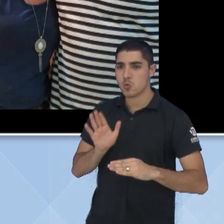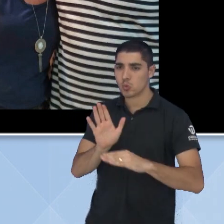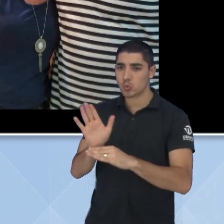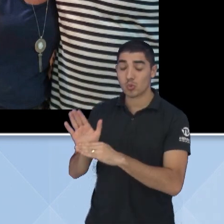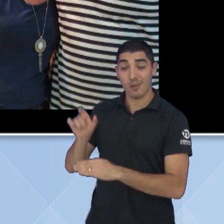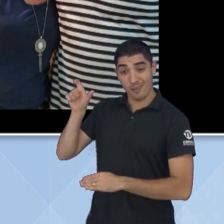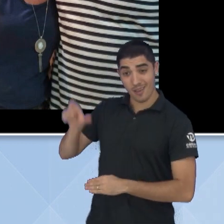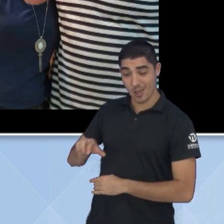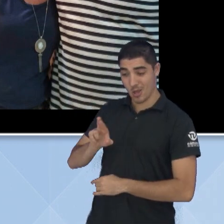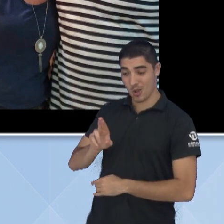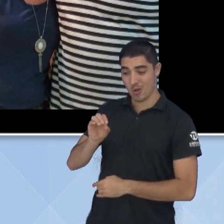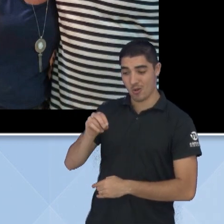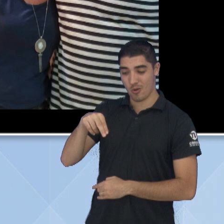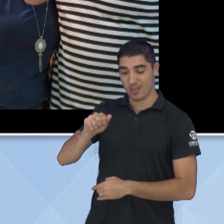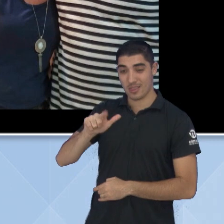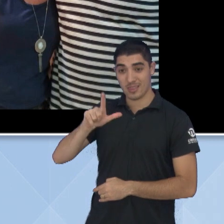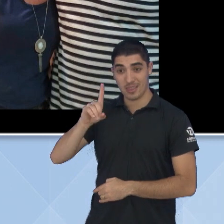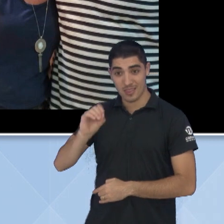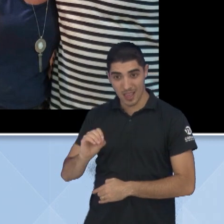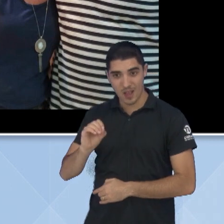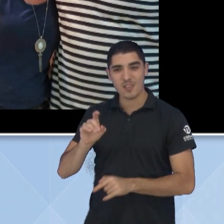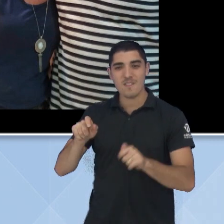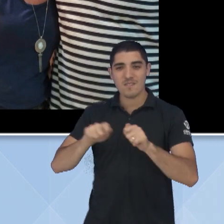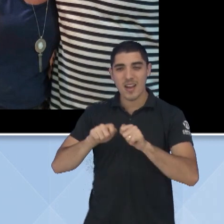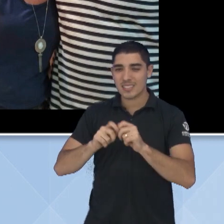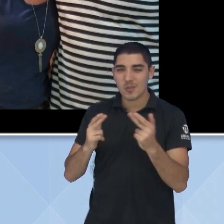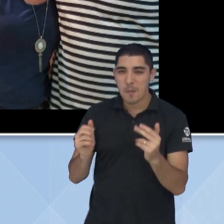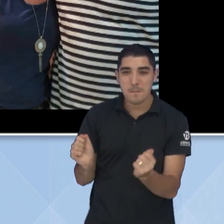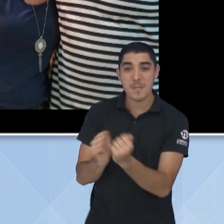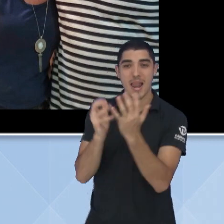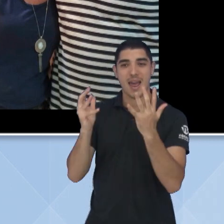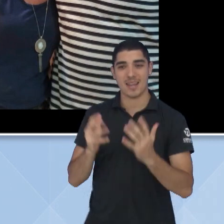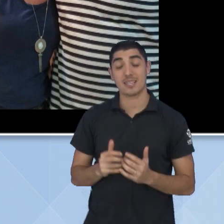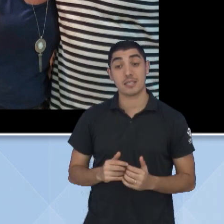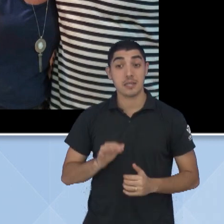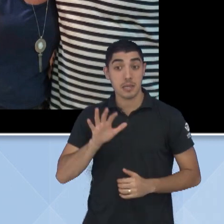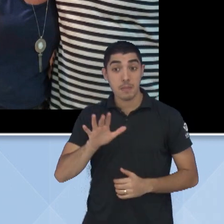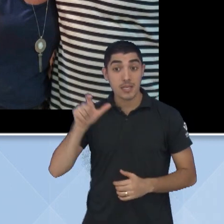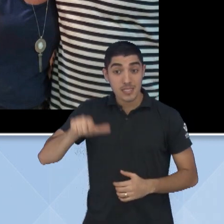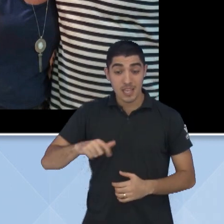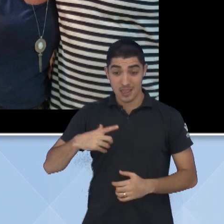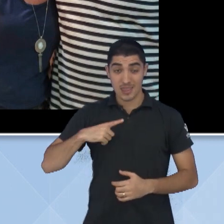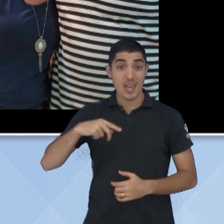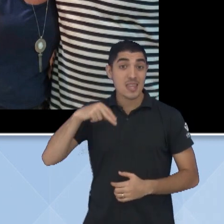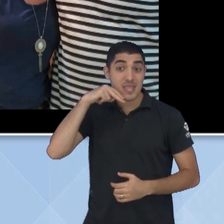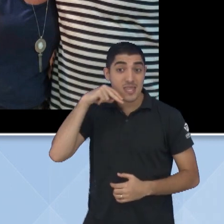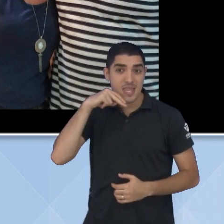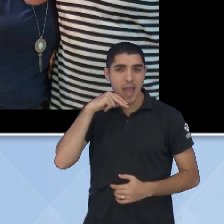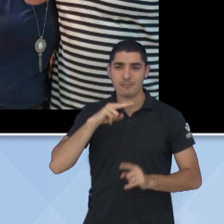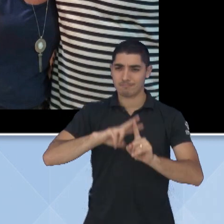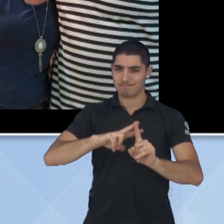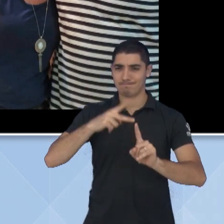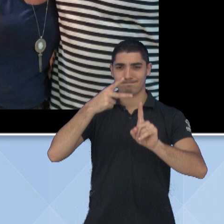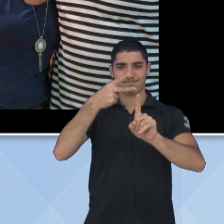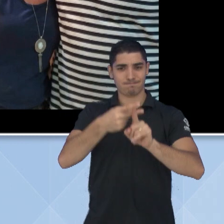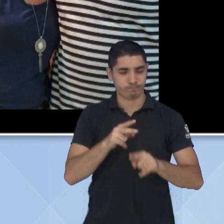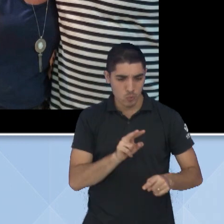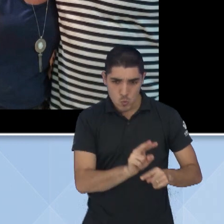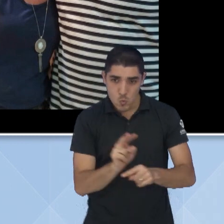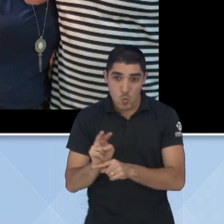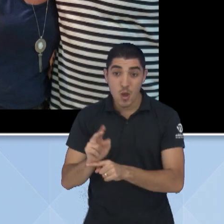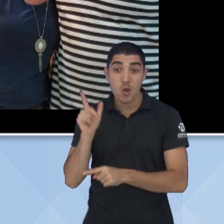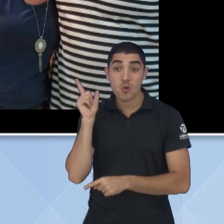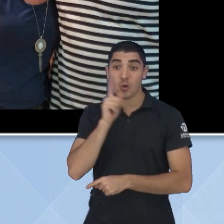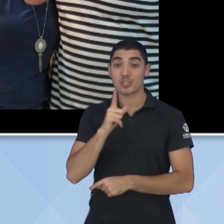fazia alguns milagres de vez em quando. Como avô, pelo menos o dobro em dedicação. Realizou seu grande sonho de ter